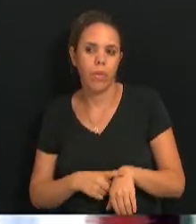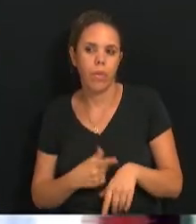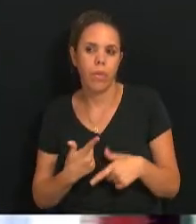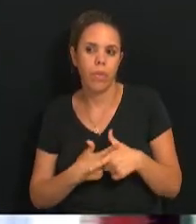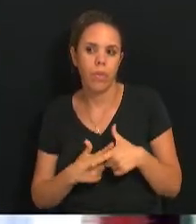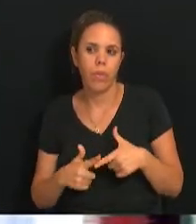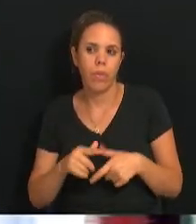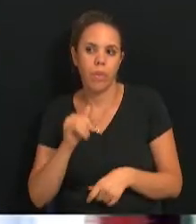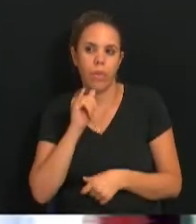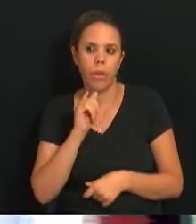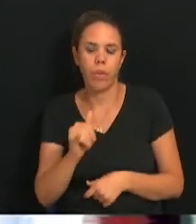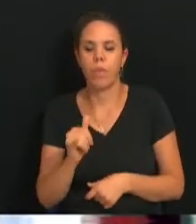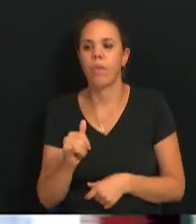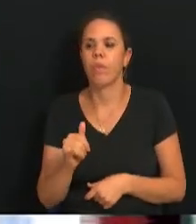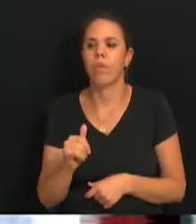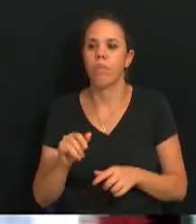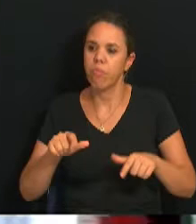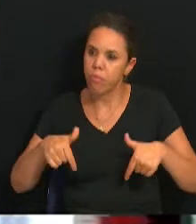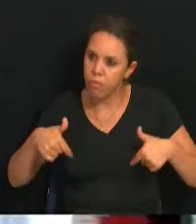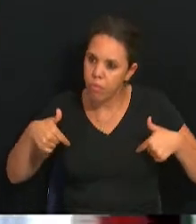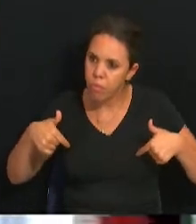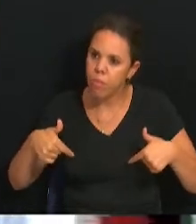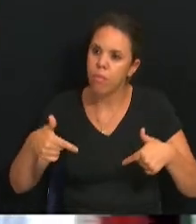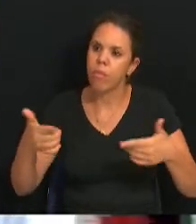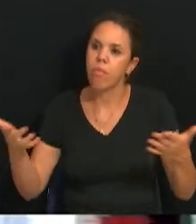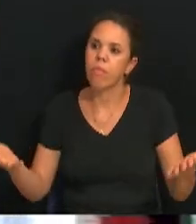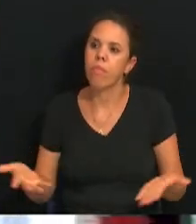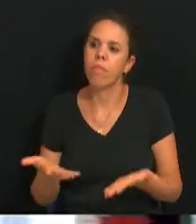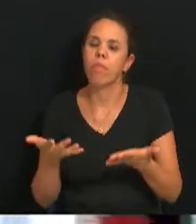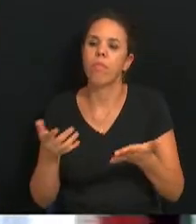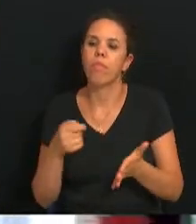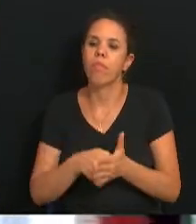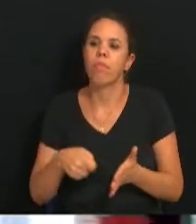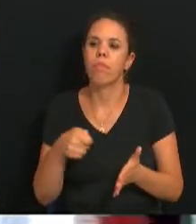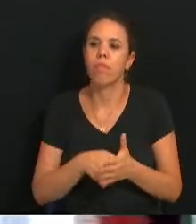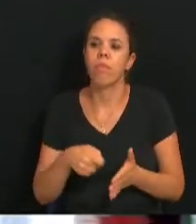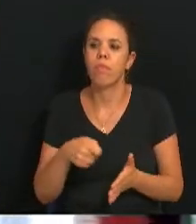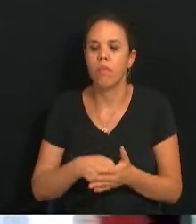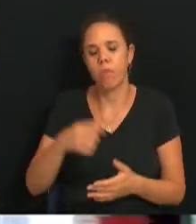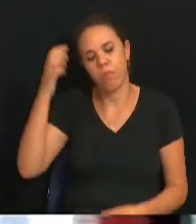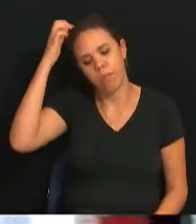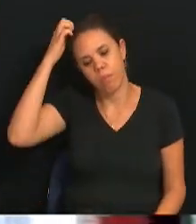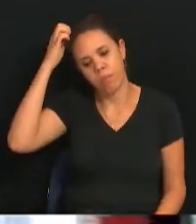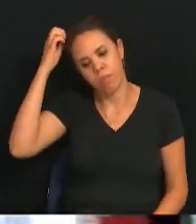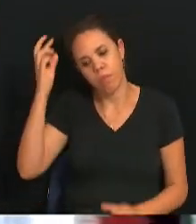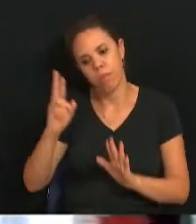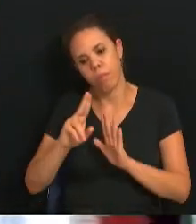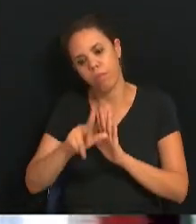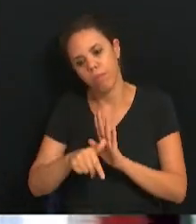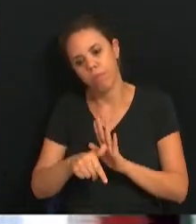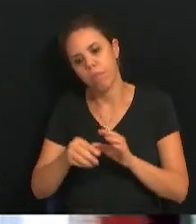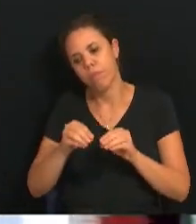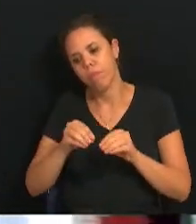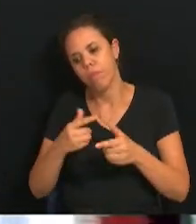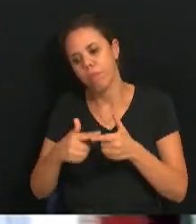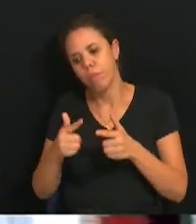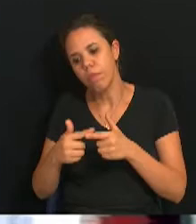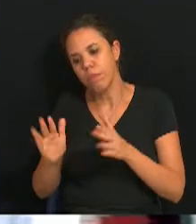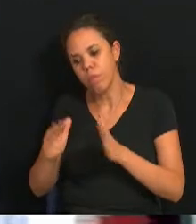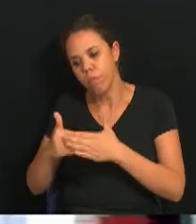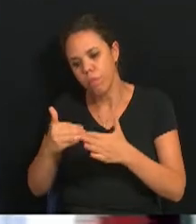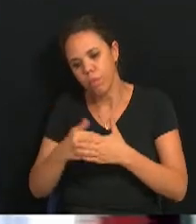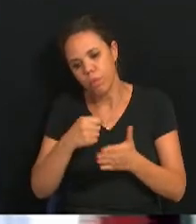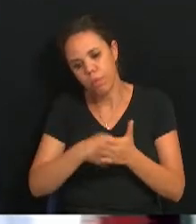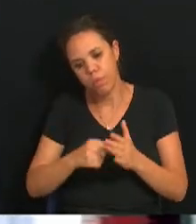dizer que a gente é um entusiasta, quase que uma resistência entre tantos ataques e desmontes, né? É uma luta contra tudo e